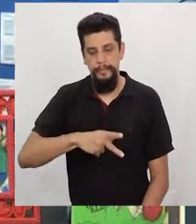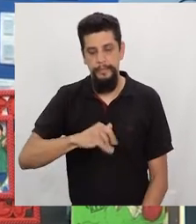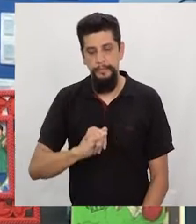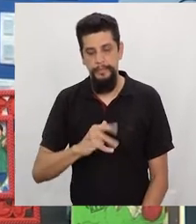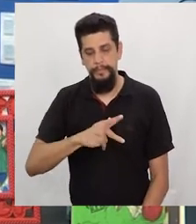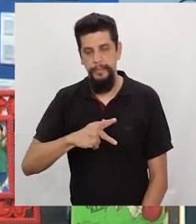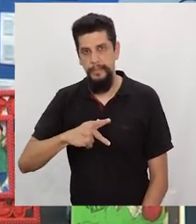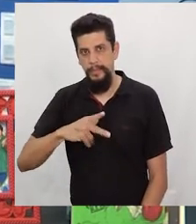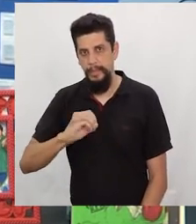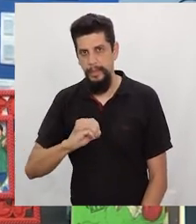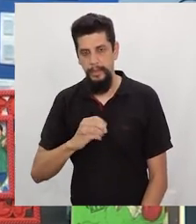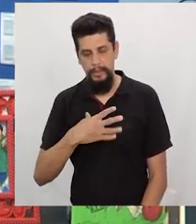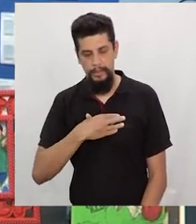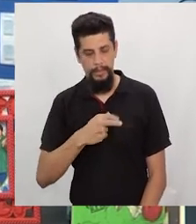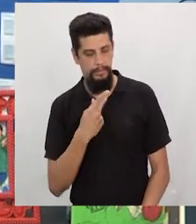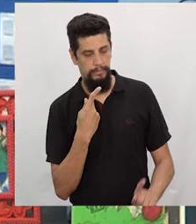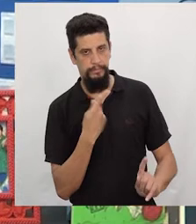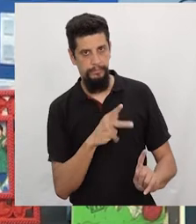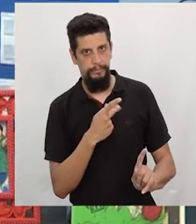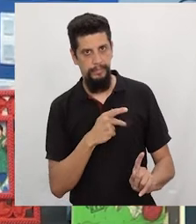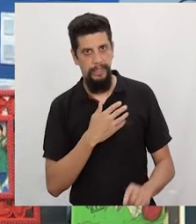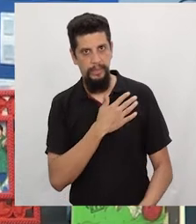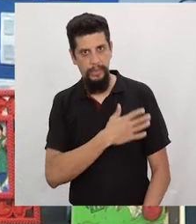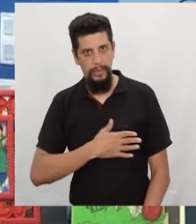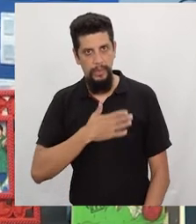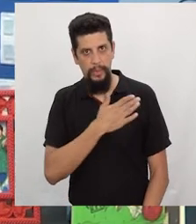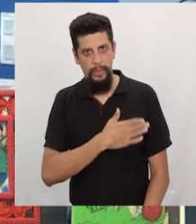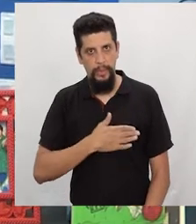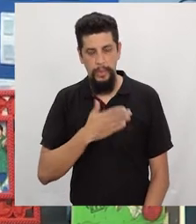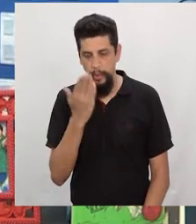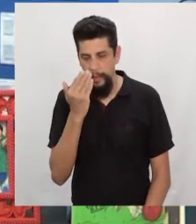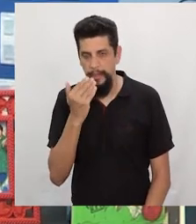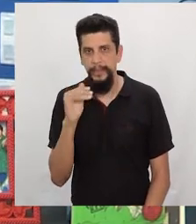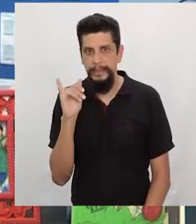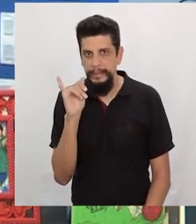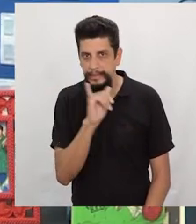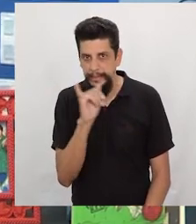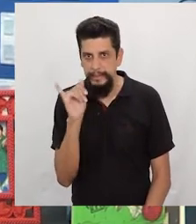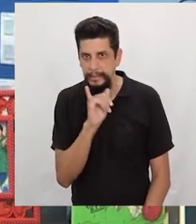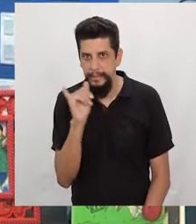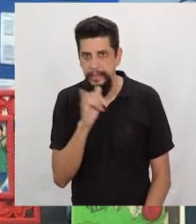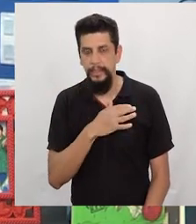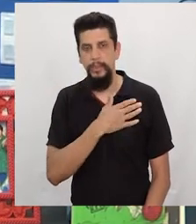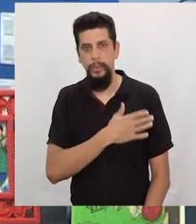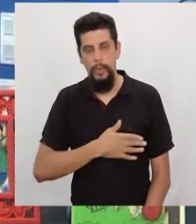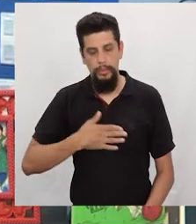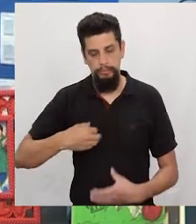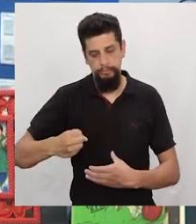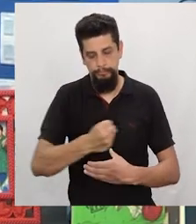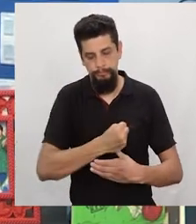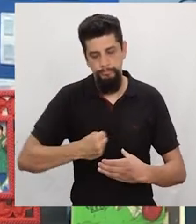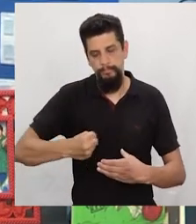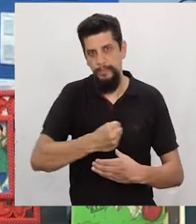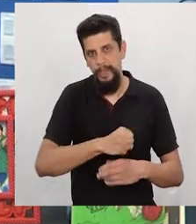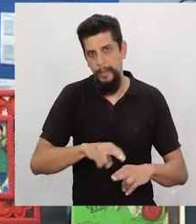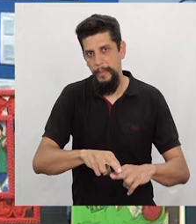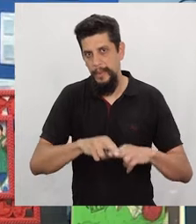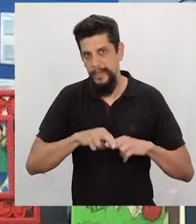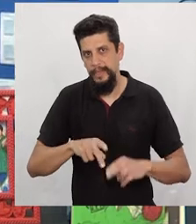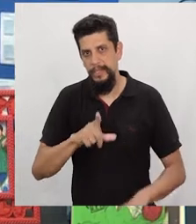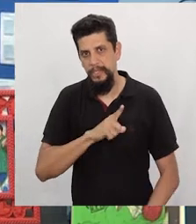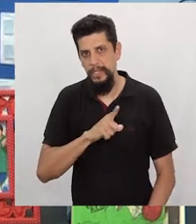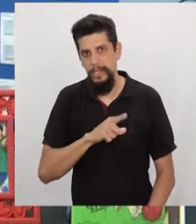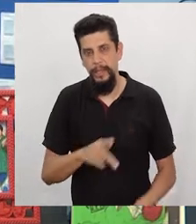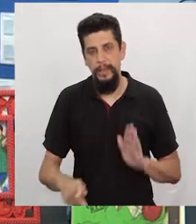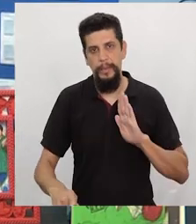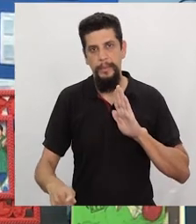era o filho dele, né? Então, eles gostam muito de comida italiana, então eles gostam de cozinhar e é por isso que eles tinham a